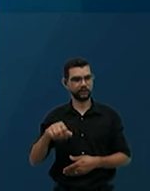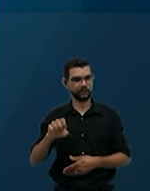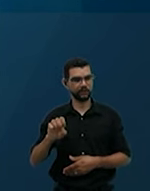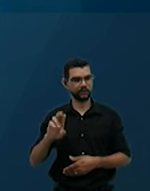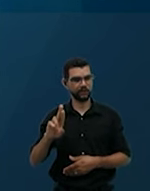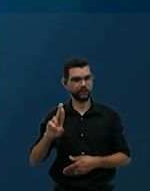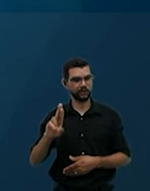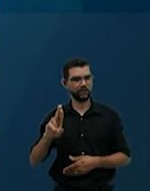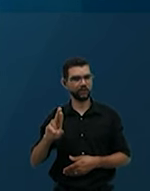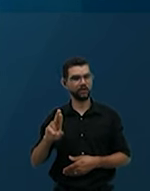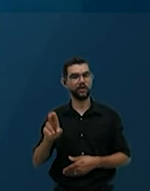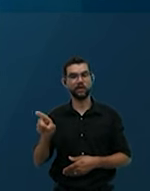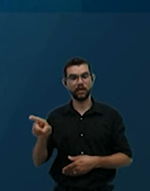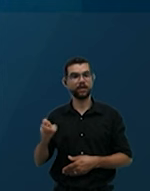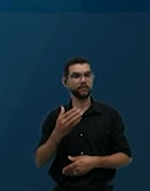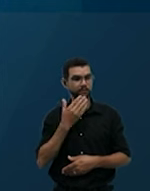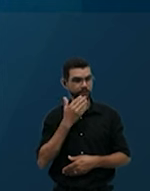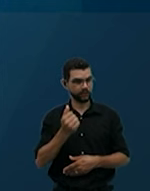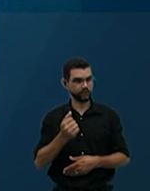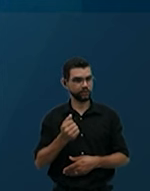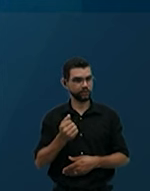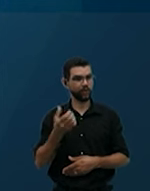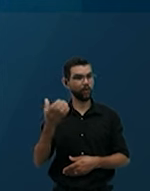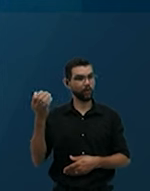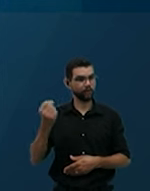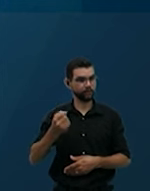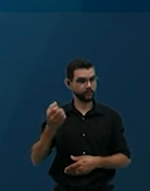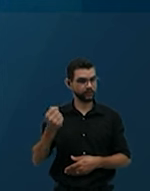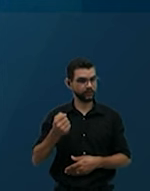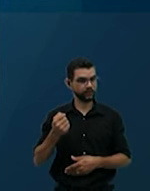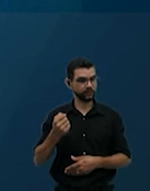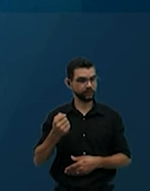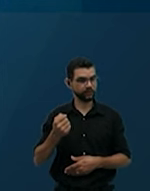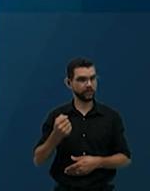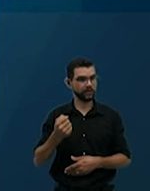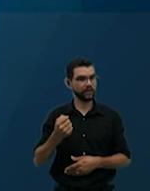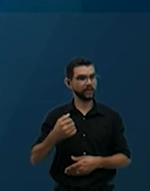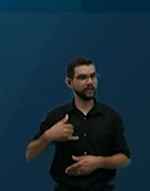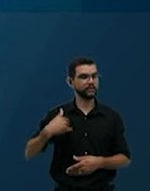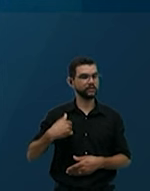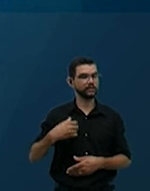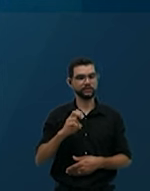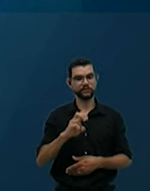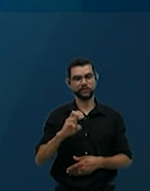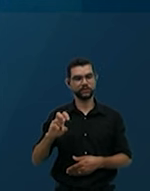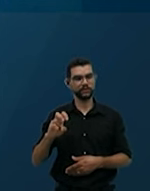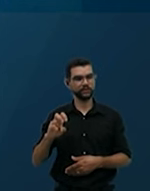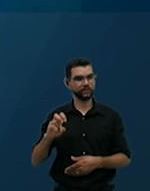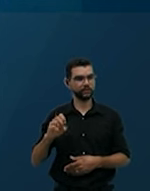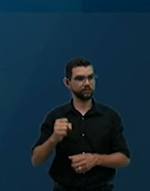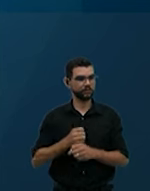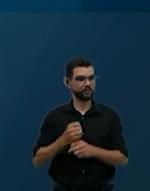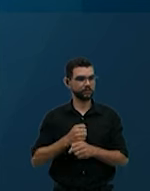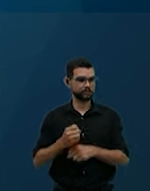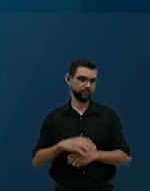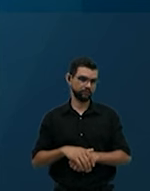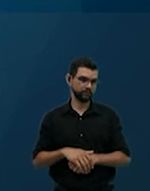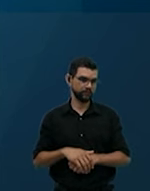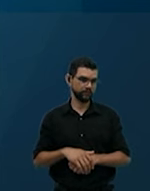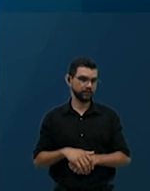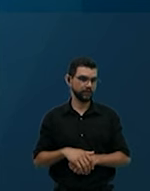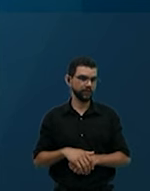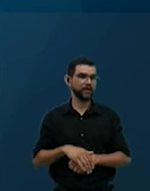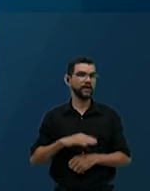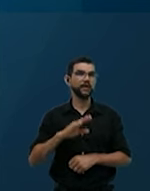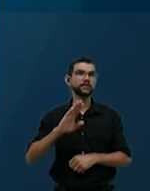previdenciário aos 65 anos de idade, depois de 22 anos de trabalho na PUC São Paulo, instituição